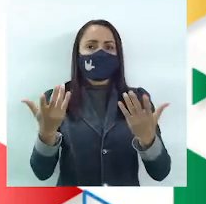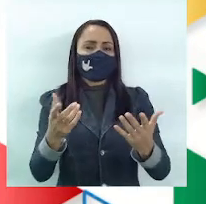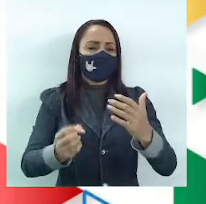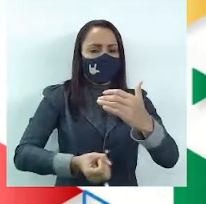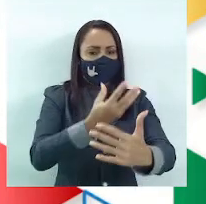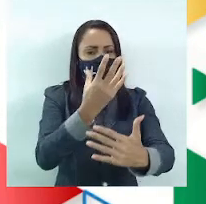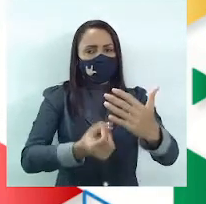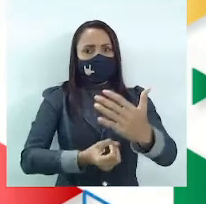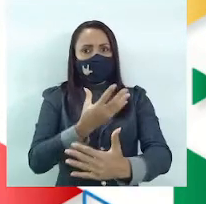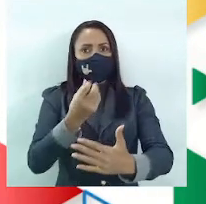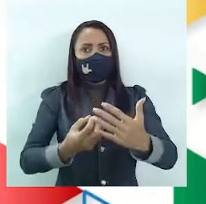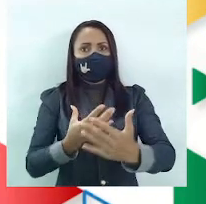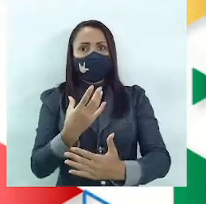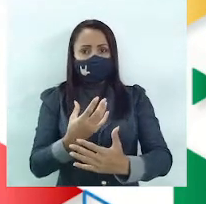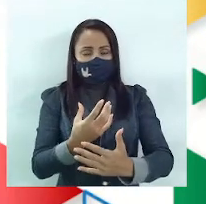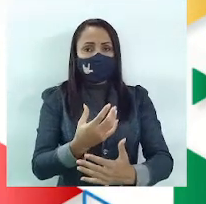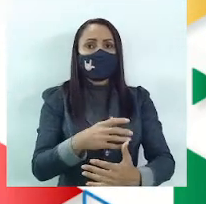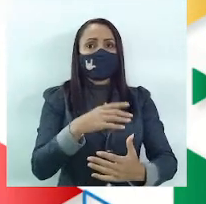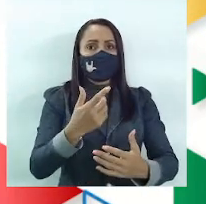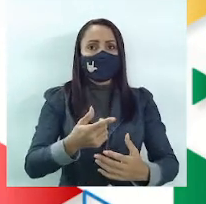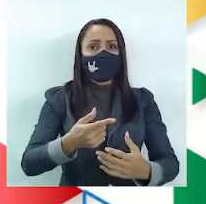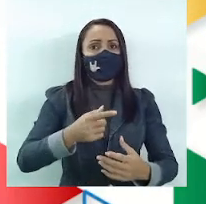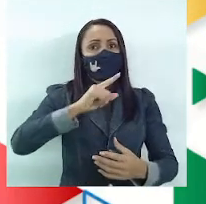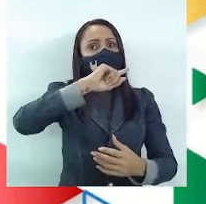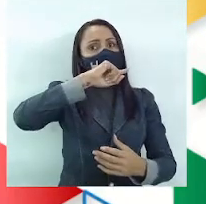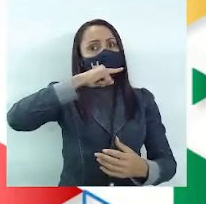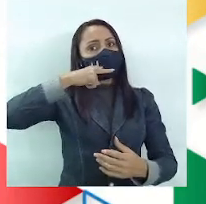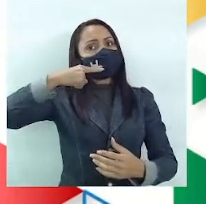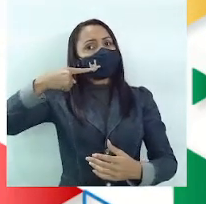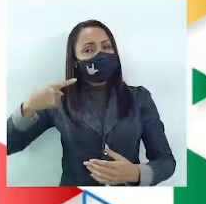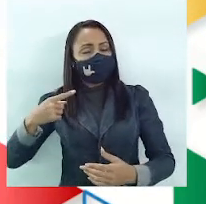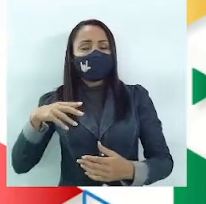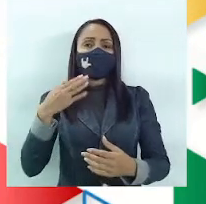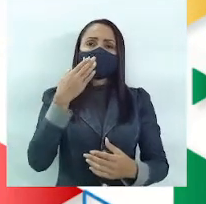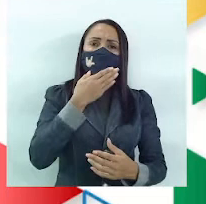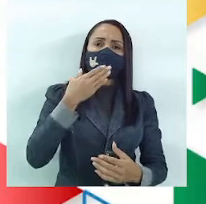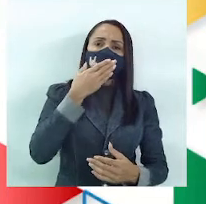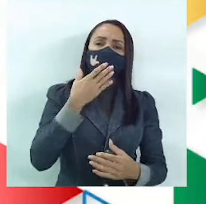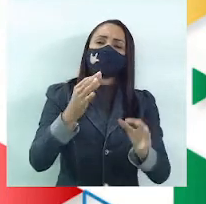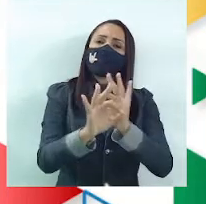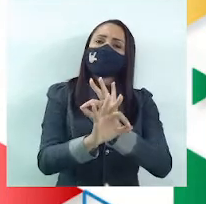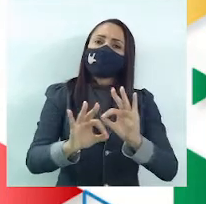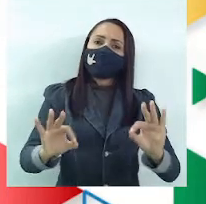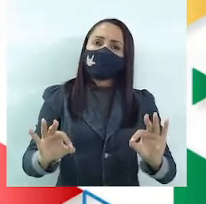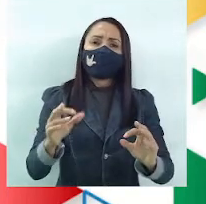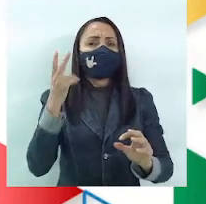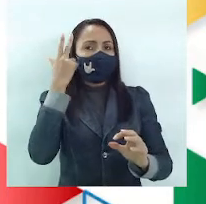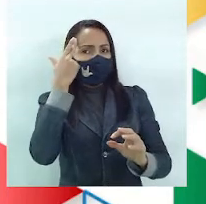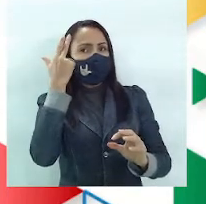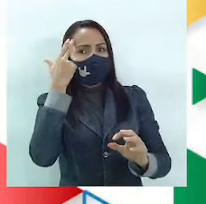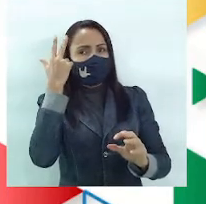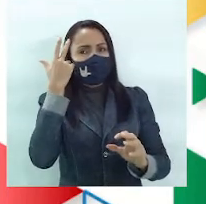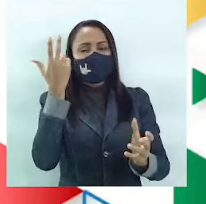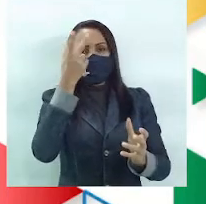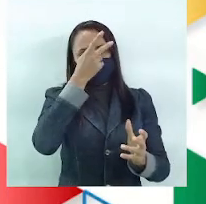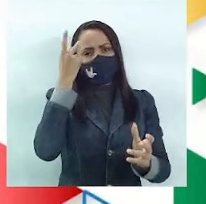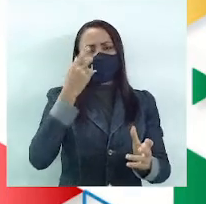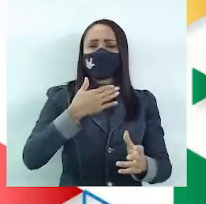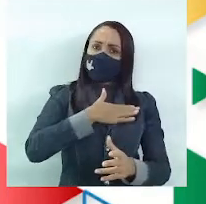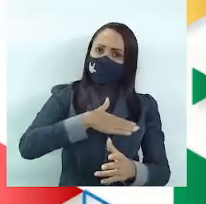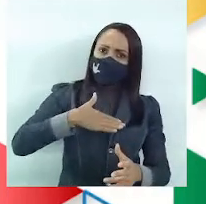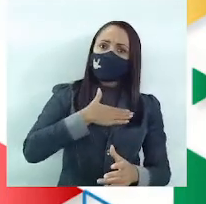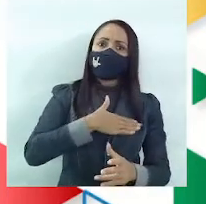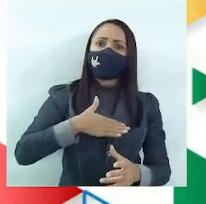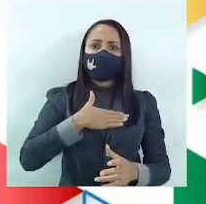que é navieira. Então ele já percebia como o açúcar ele é agradável, como tudo doce geralmente agrada as pessoas. Como um doce